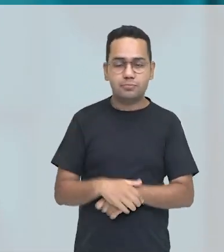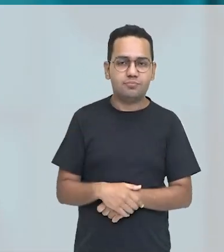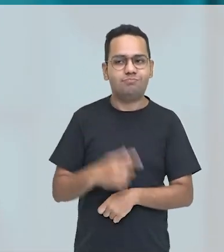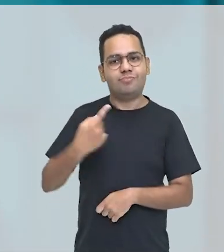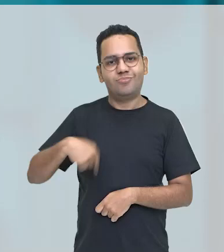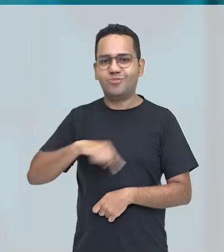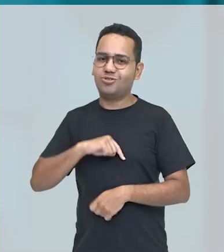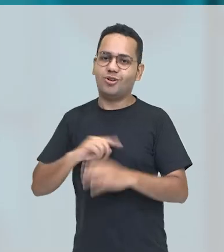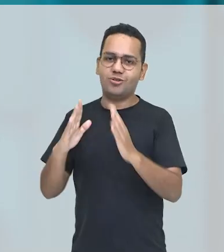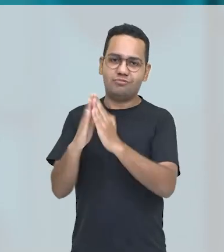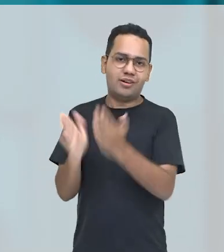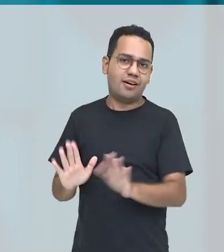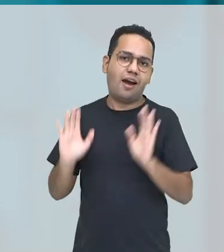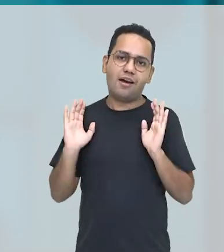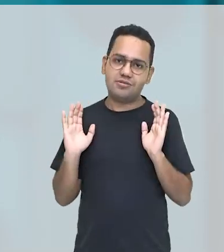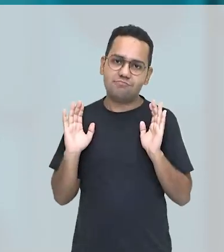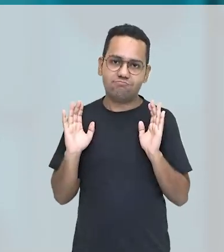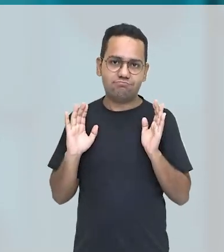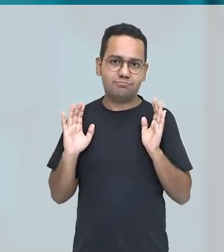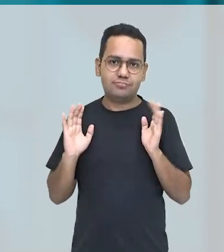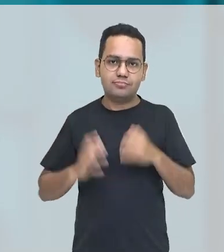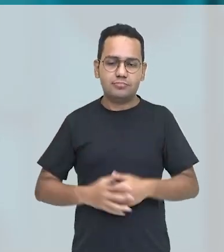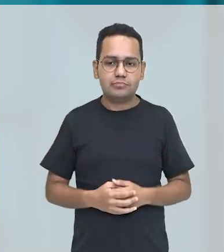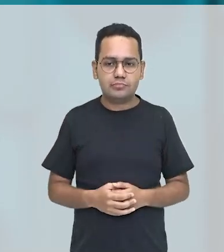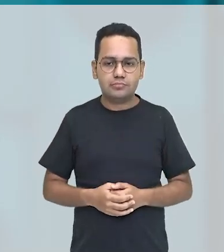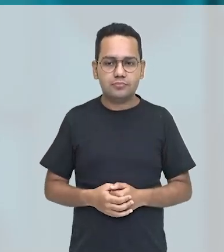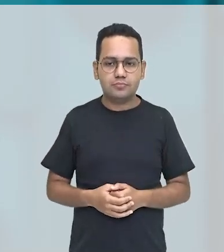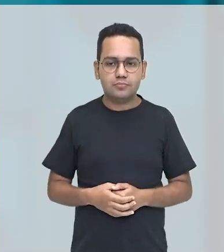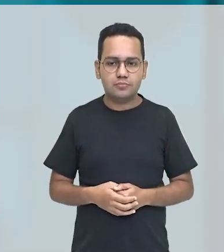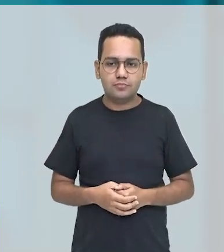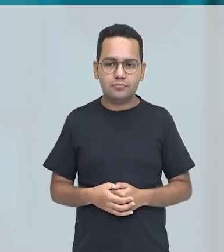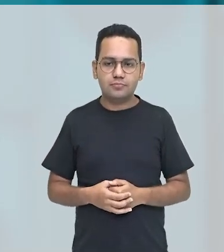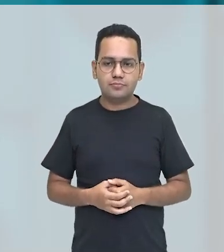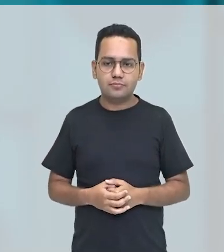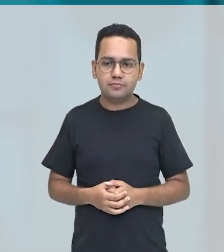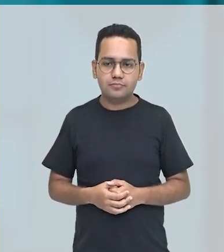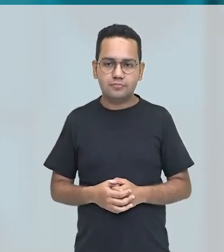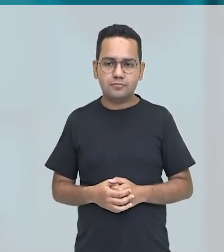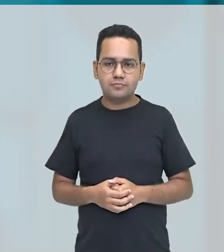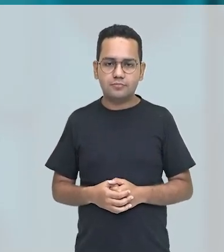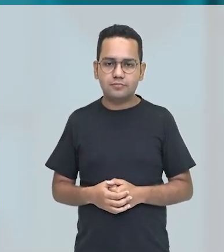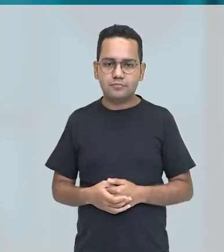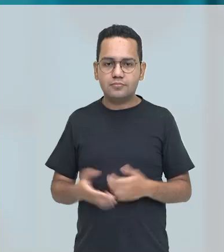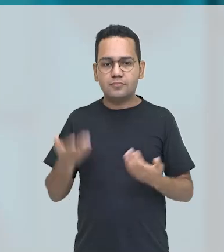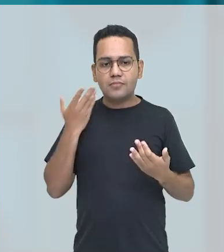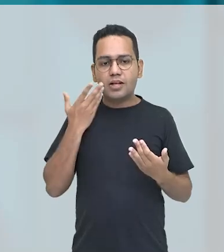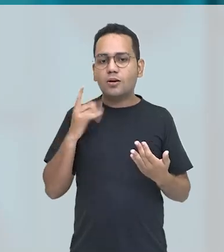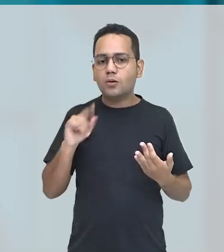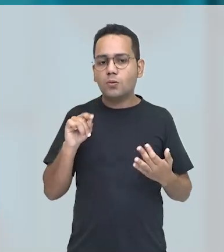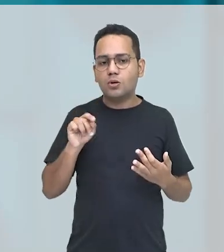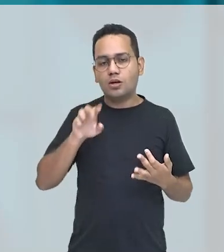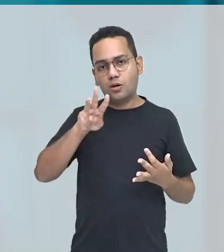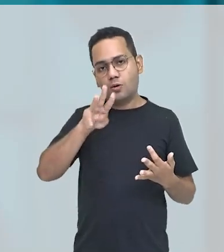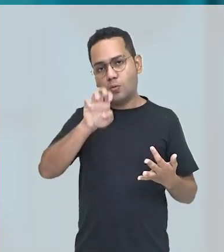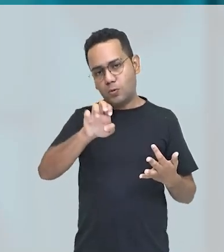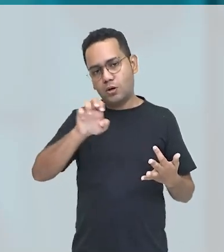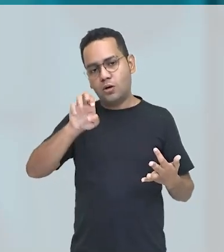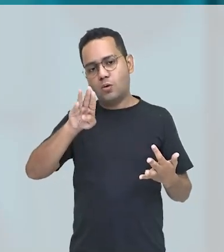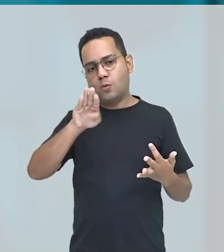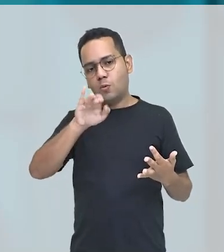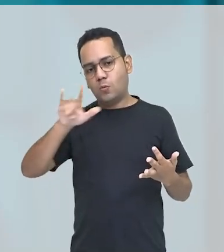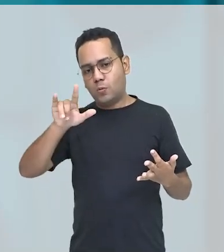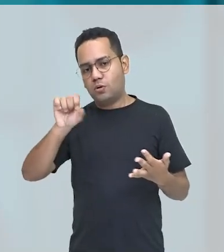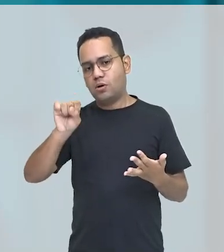acontecerá. Nós ficaremos dentro de casa. Mas a segunda oração, né, we will stay indoors,